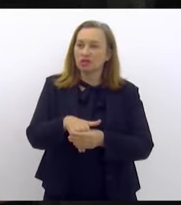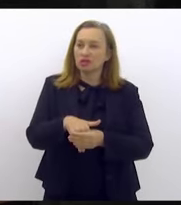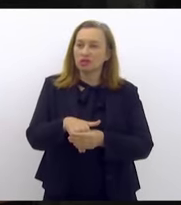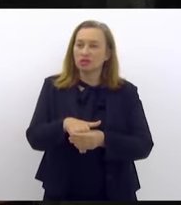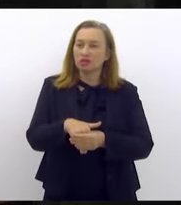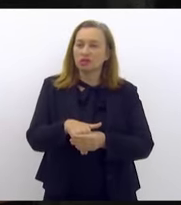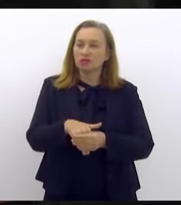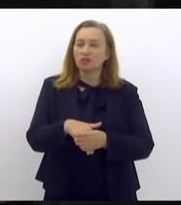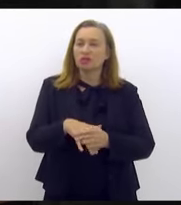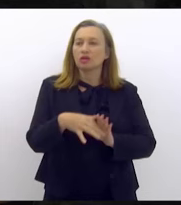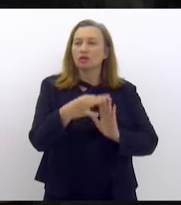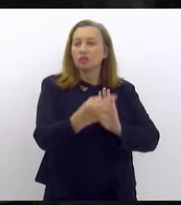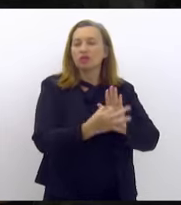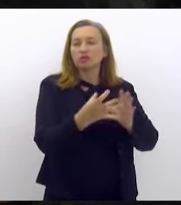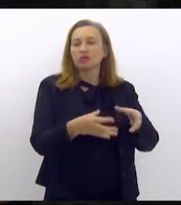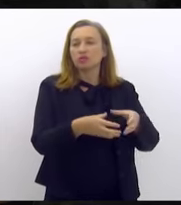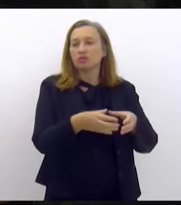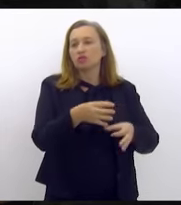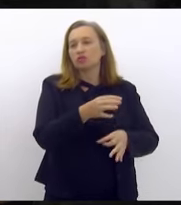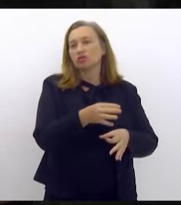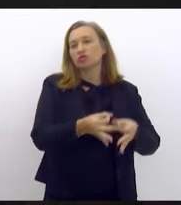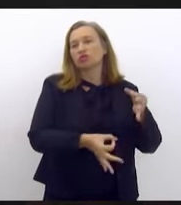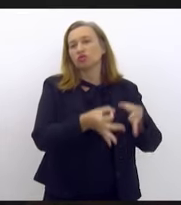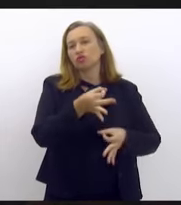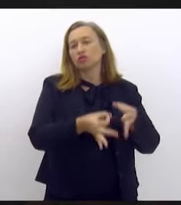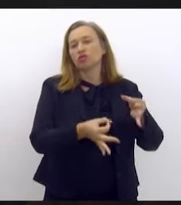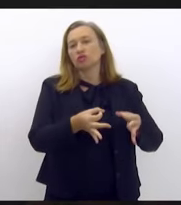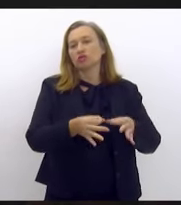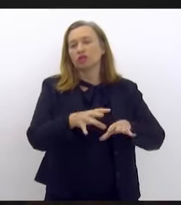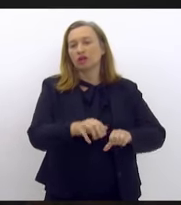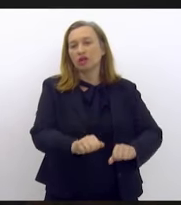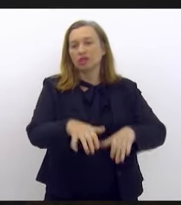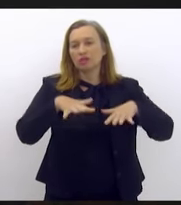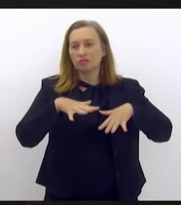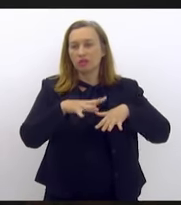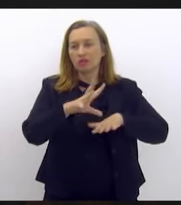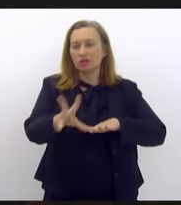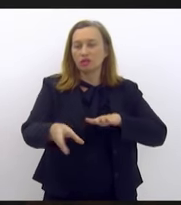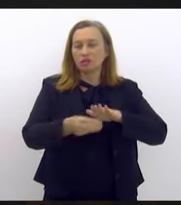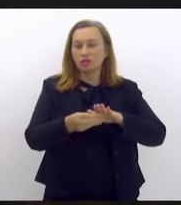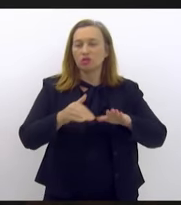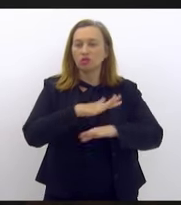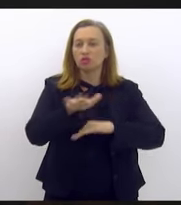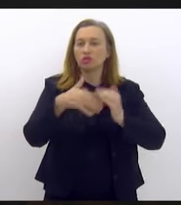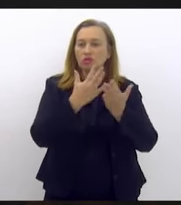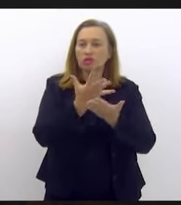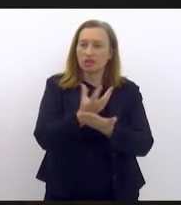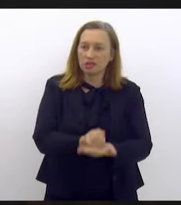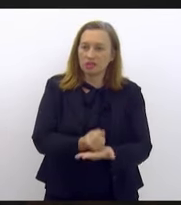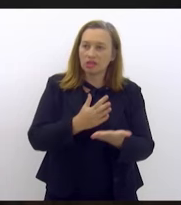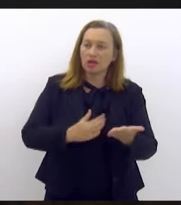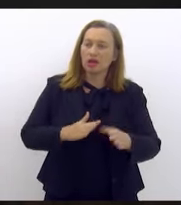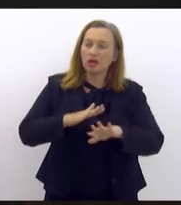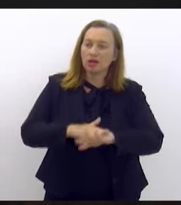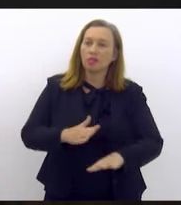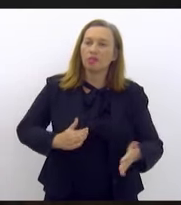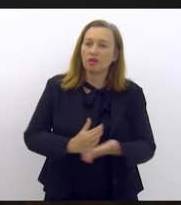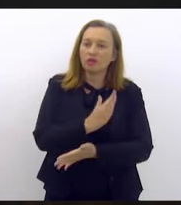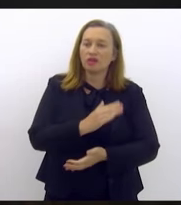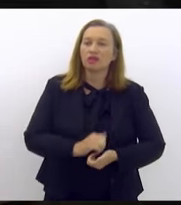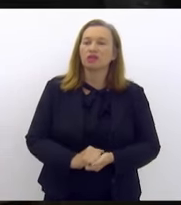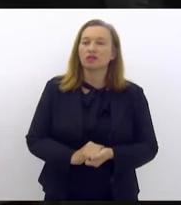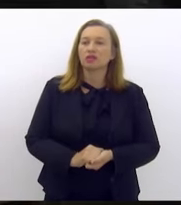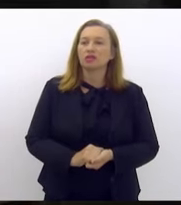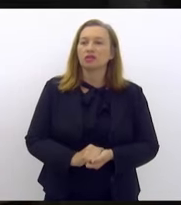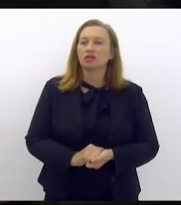o parecer da Comissão de Constituição e Justiça, as emendas de plenário. Os senhores que aprovam, permaneçam como estão. Aprovado. Presidente, há um